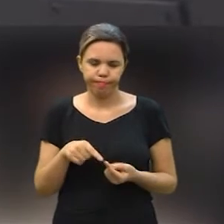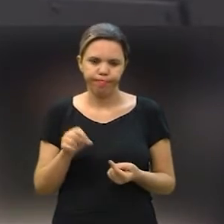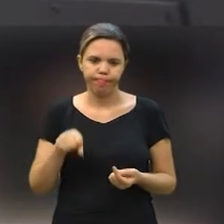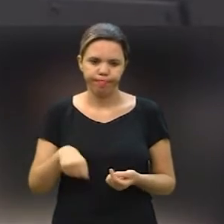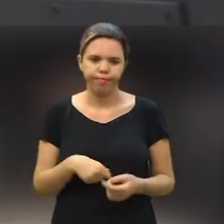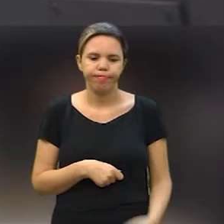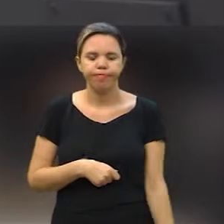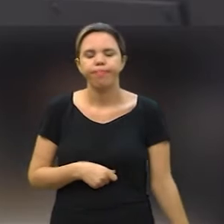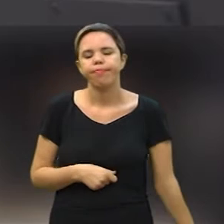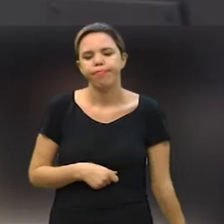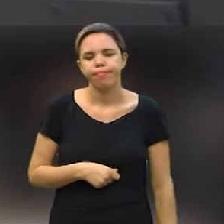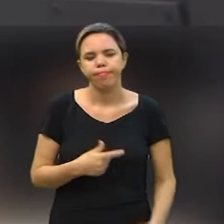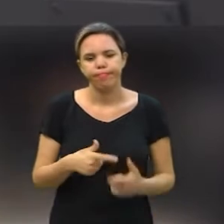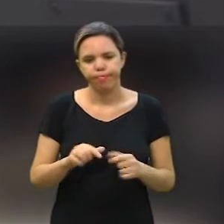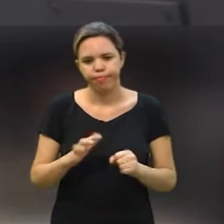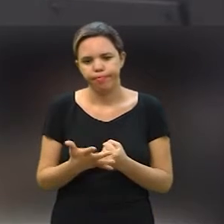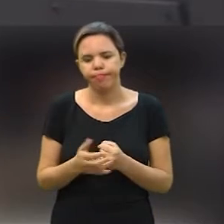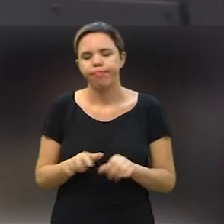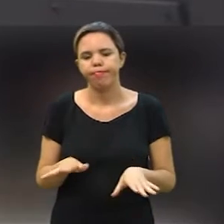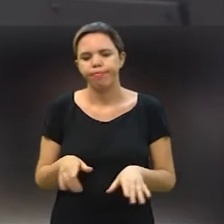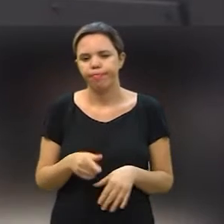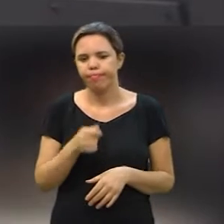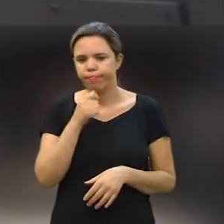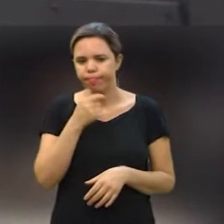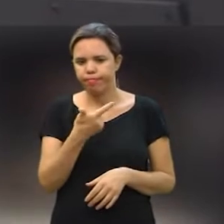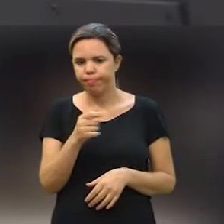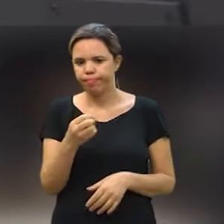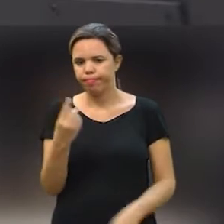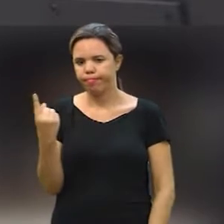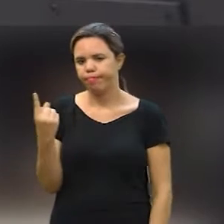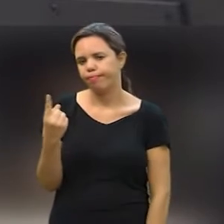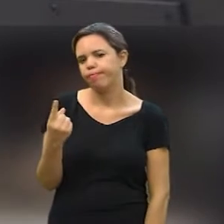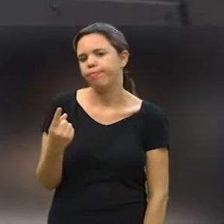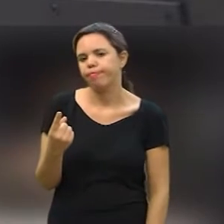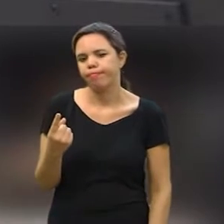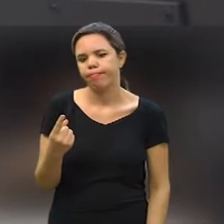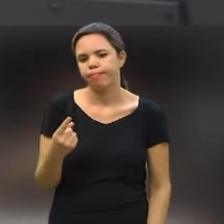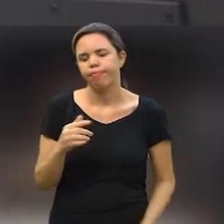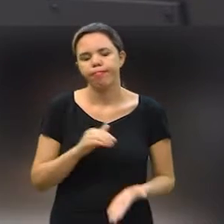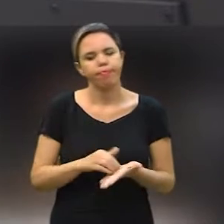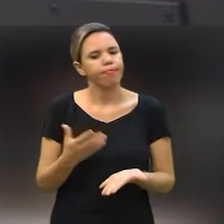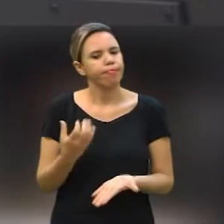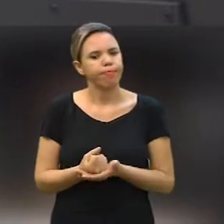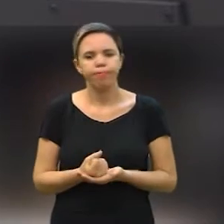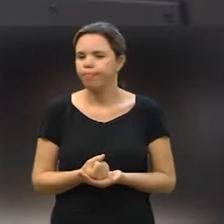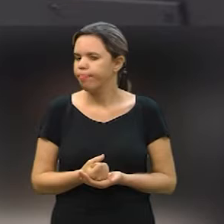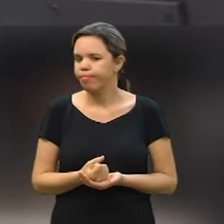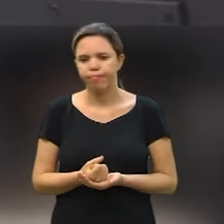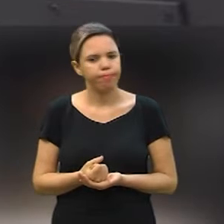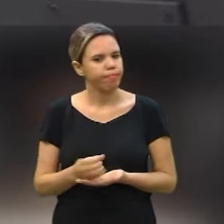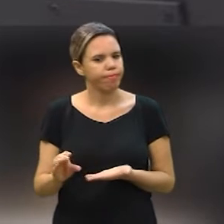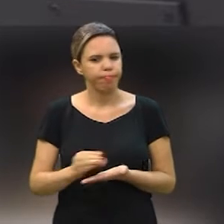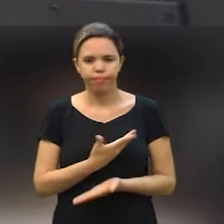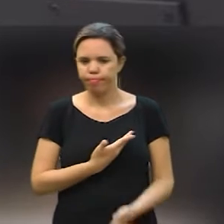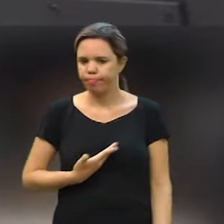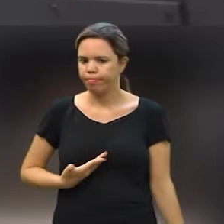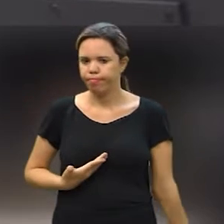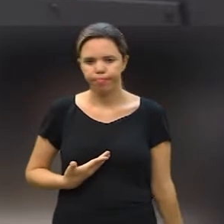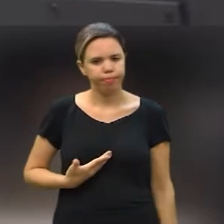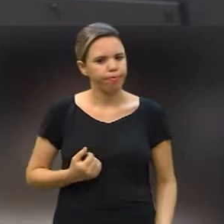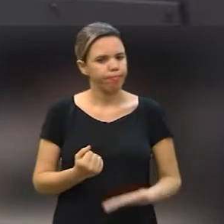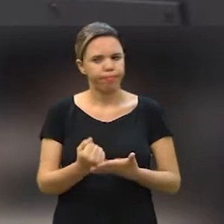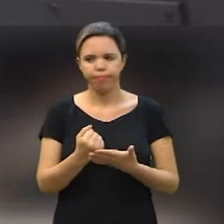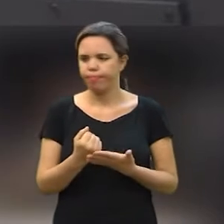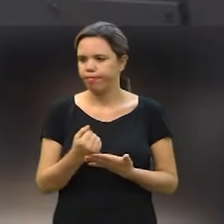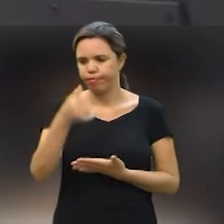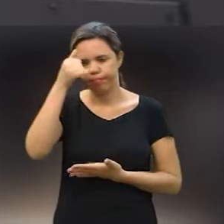tem a ver aí com o efeito da pandemia, que em 2021 a Secretaria não recebeu repasses da